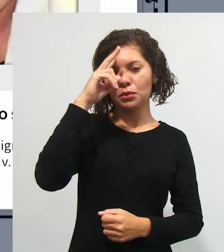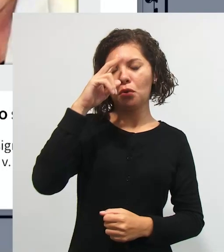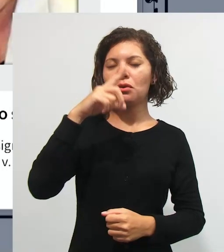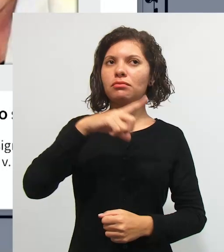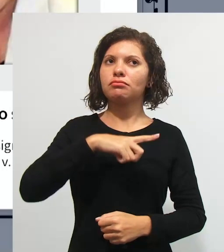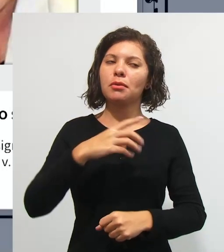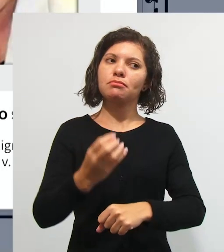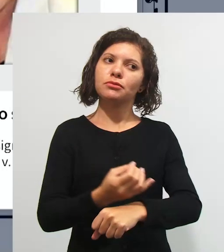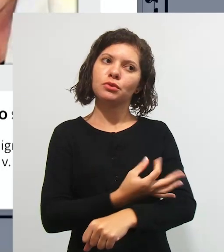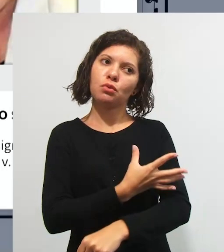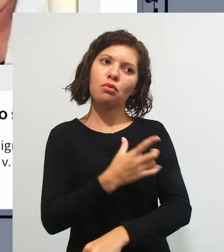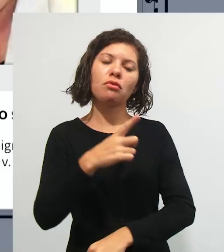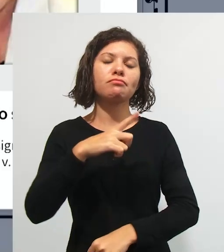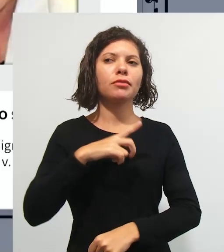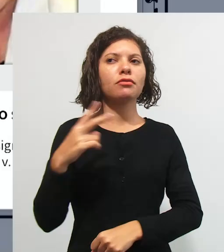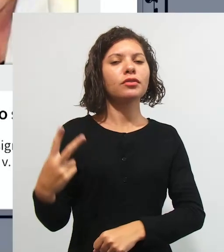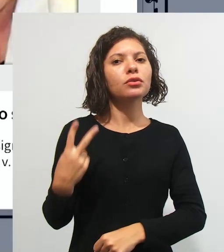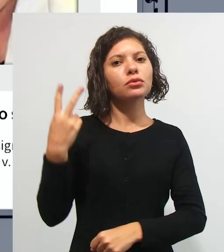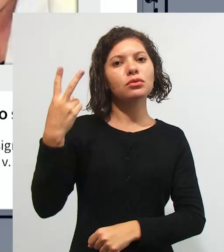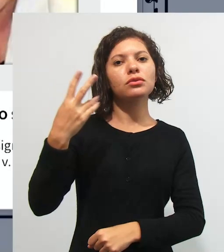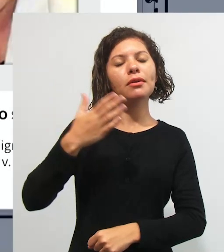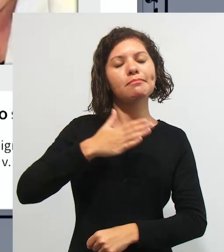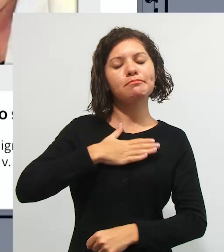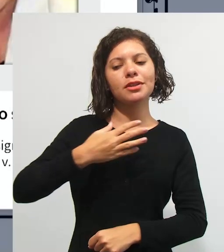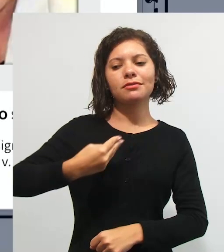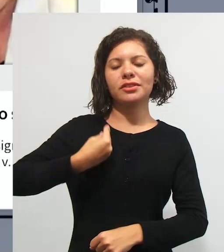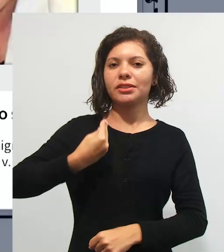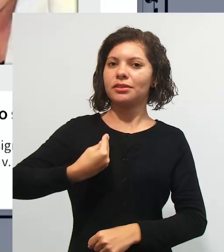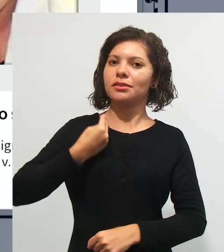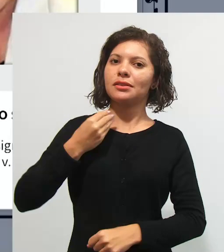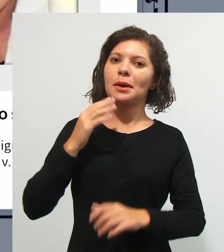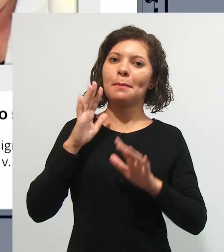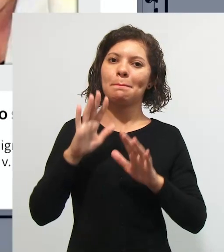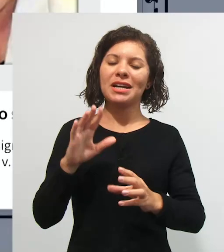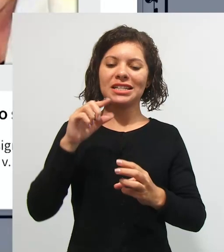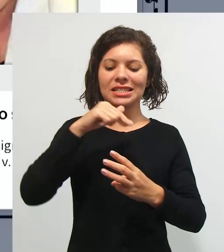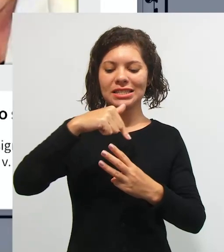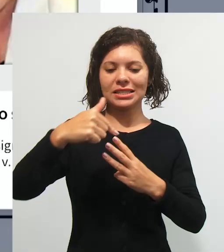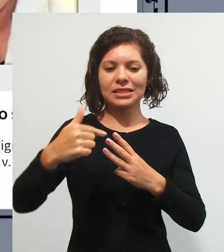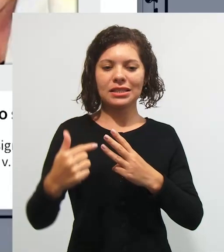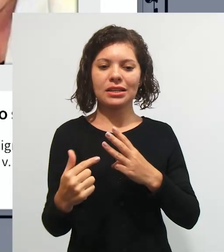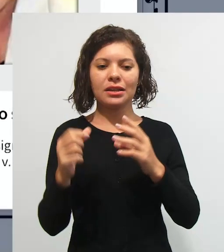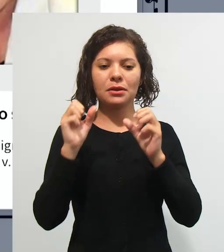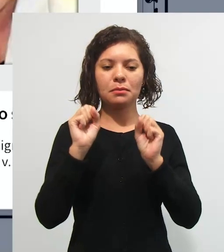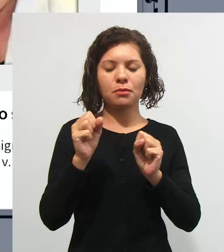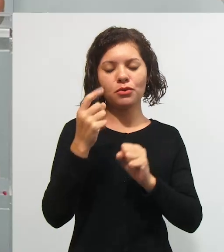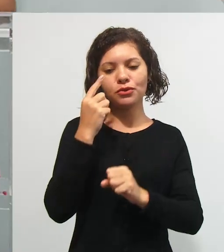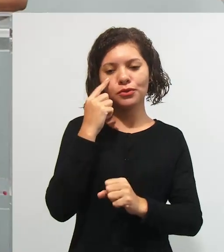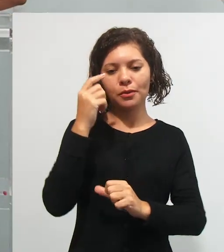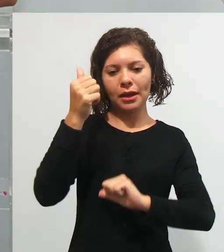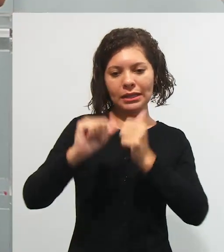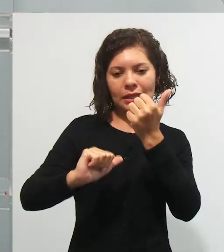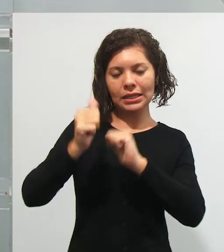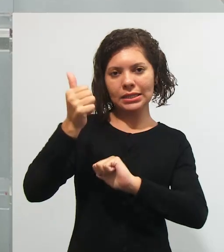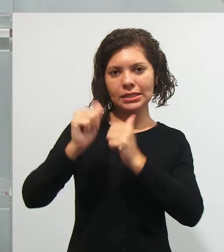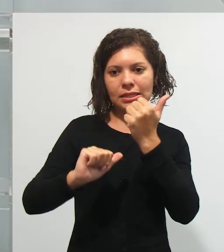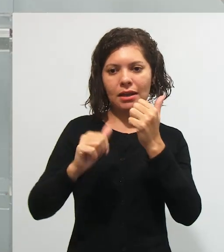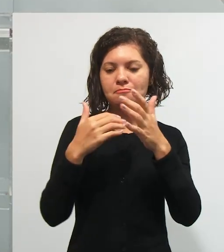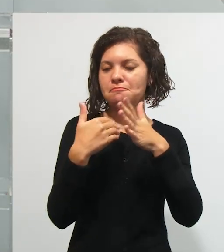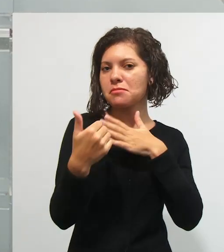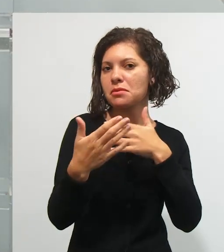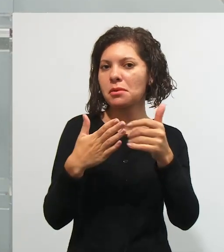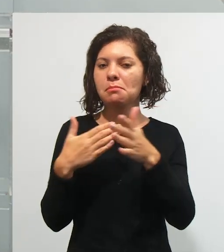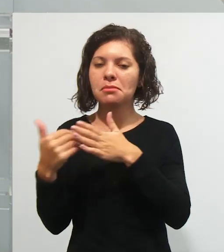tenho valores e eu tenho a minha realidade. Mas a tríade que pode ser considerada, independente se é numa